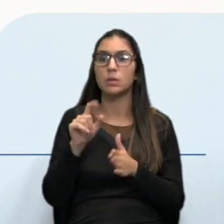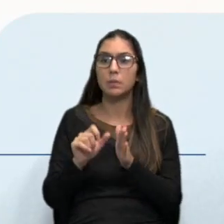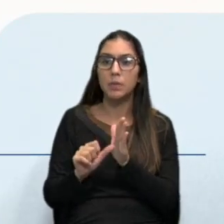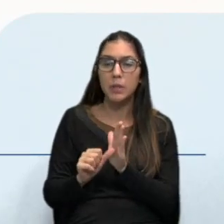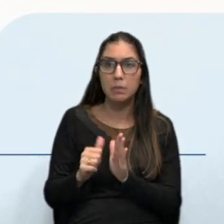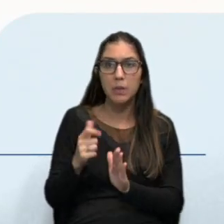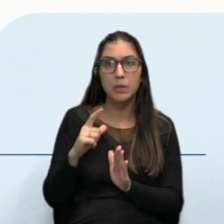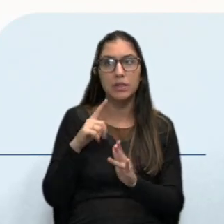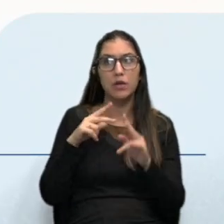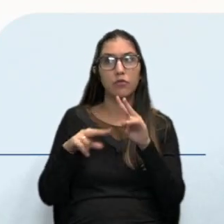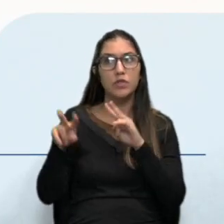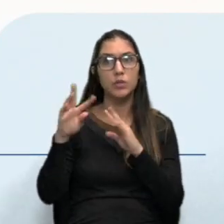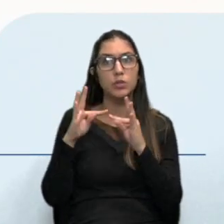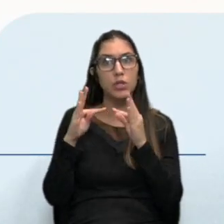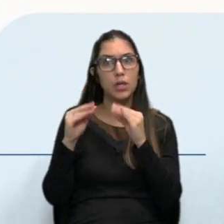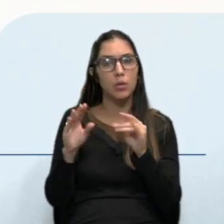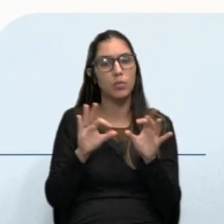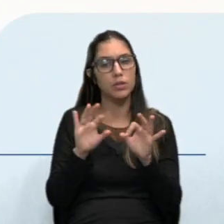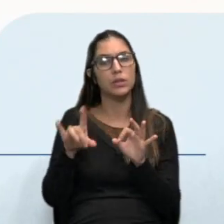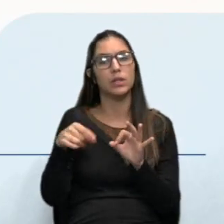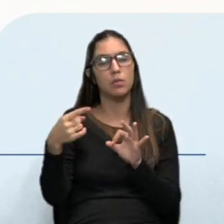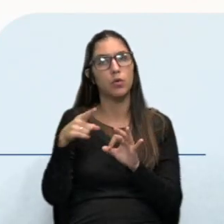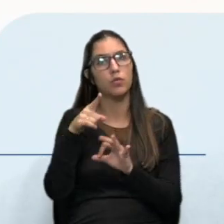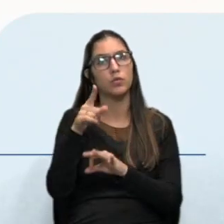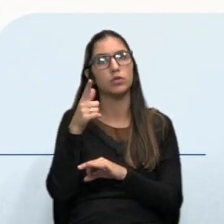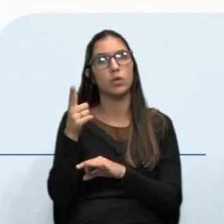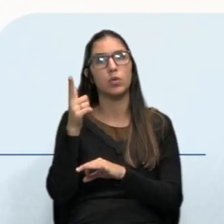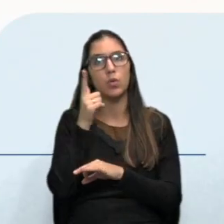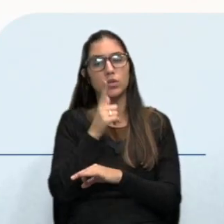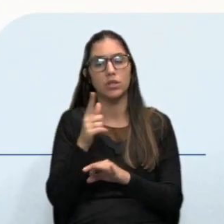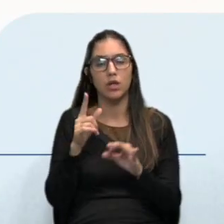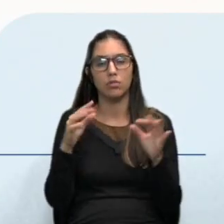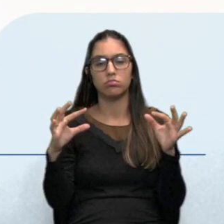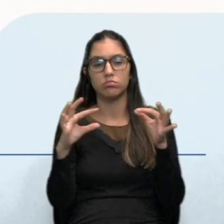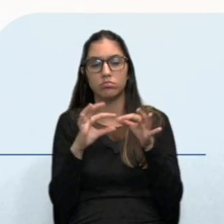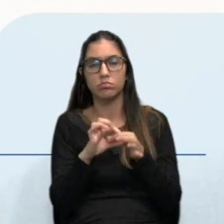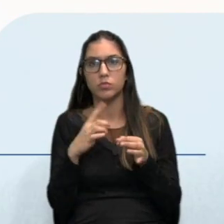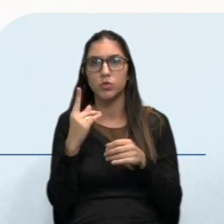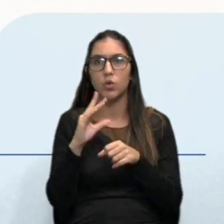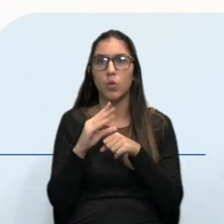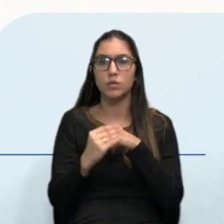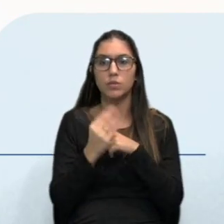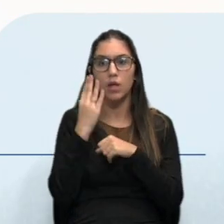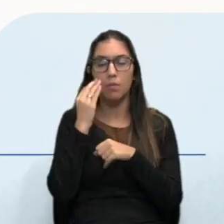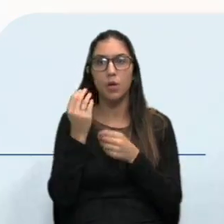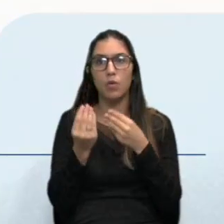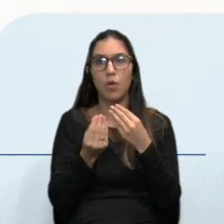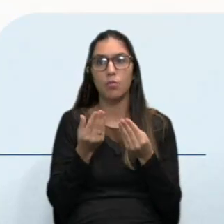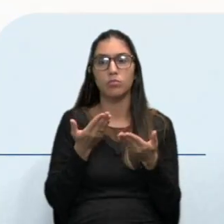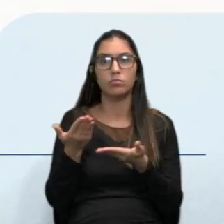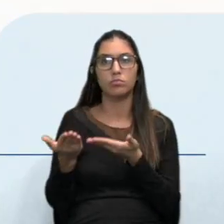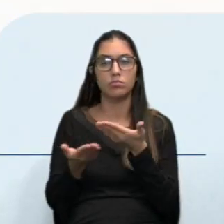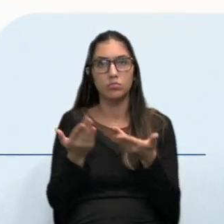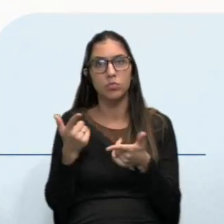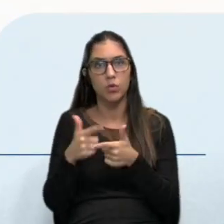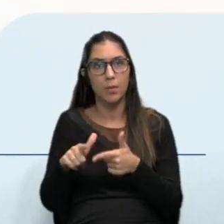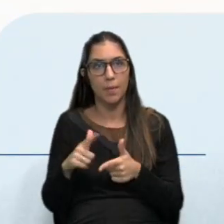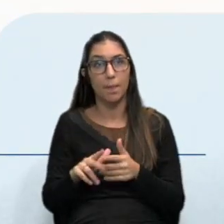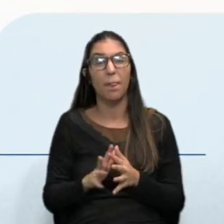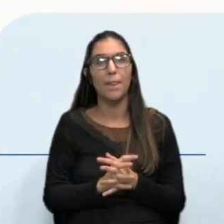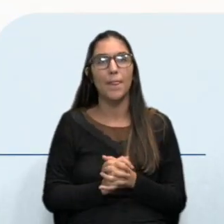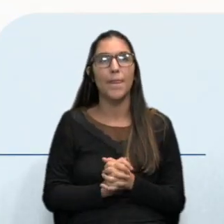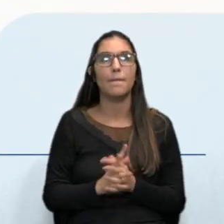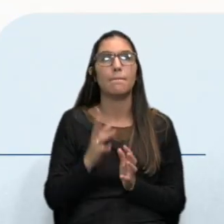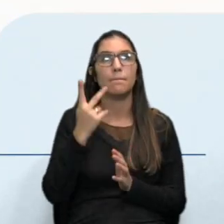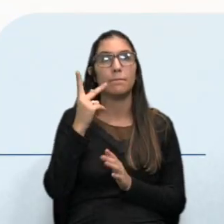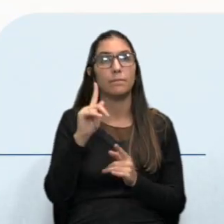primeiro ter uma visão geral do processo para depois você conseguir afunilar o seu conhecimento e saber como lidar com o problema. O